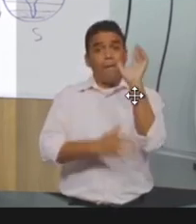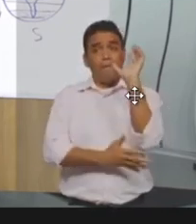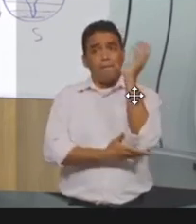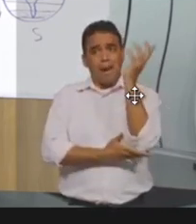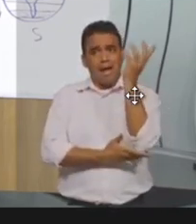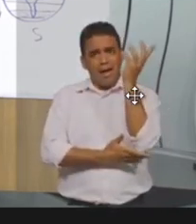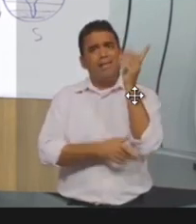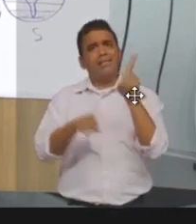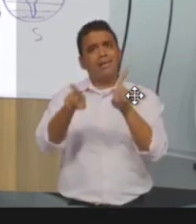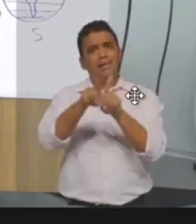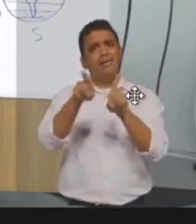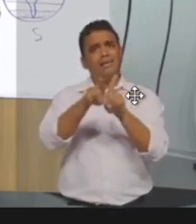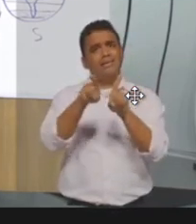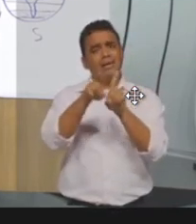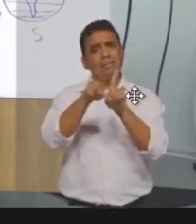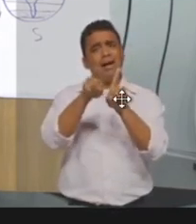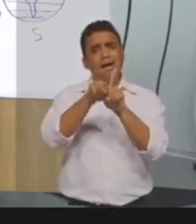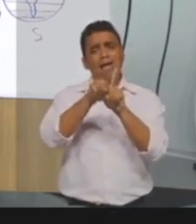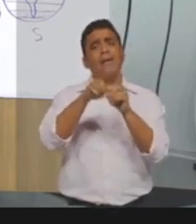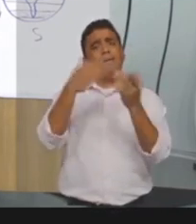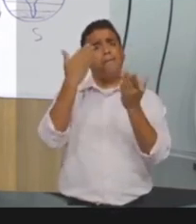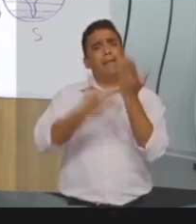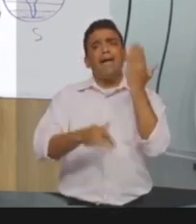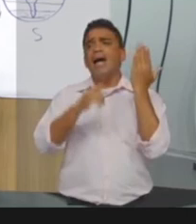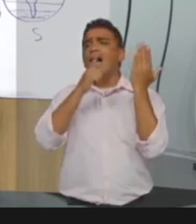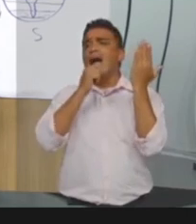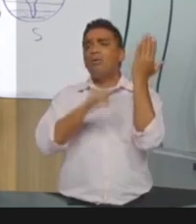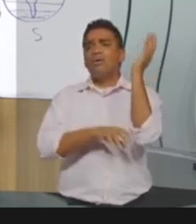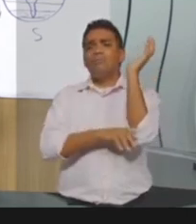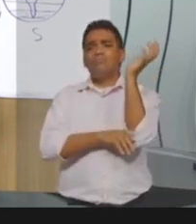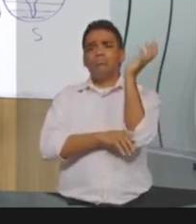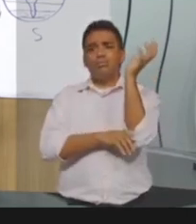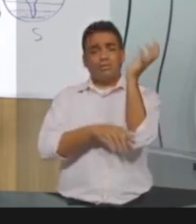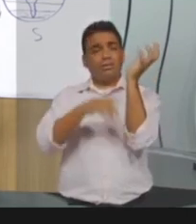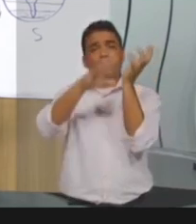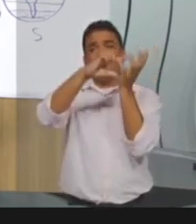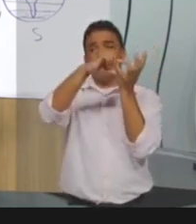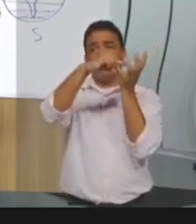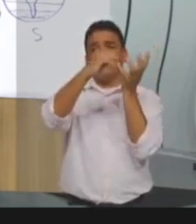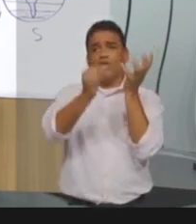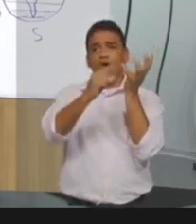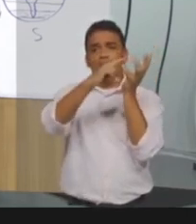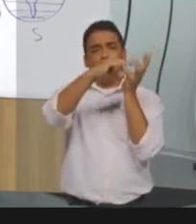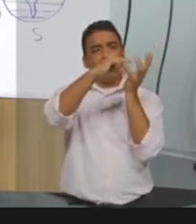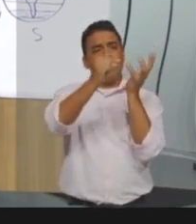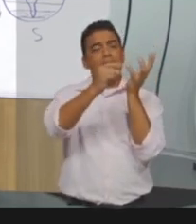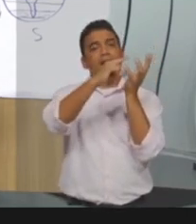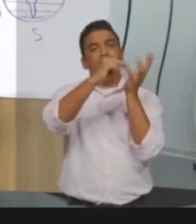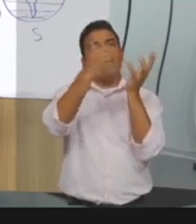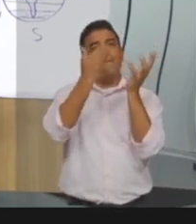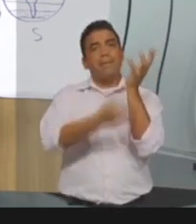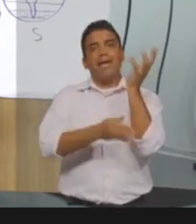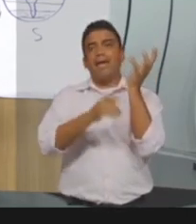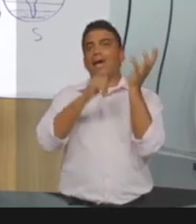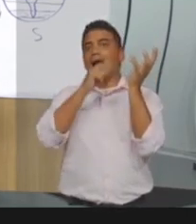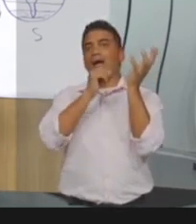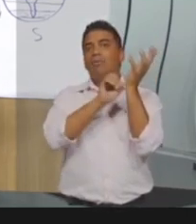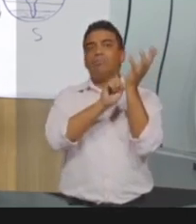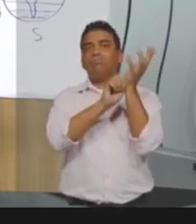processo também chamado de transpiração. Então as folhas das árvores, elas tendem a perder água para o